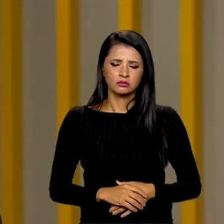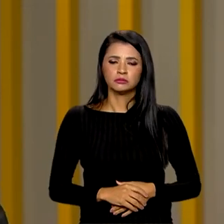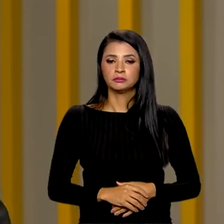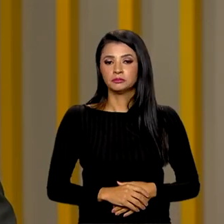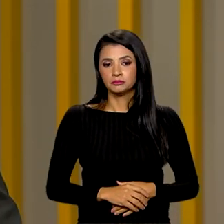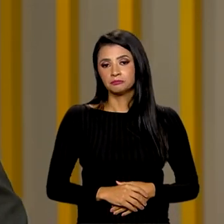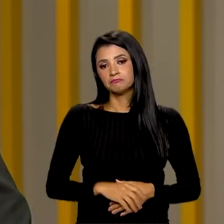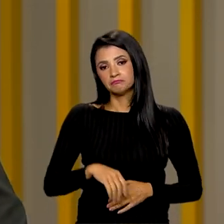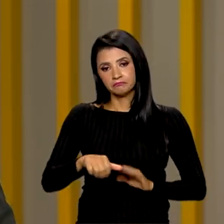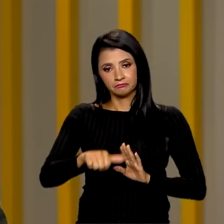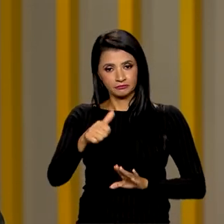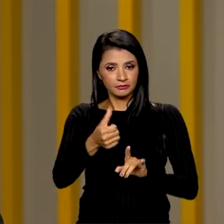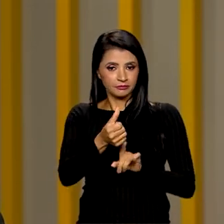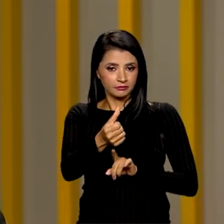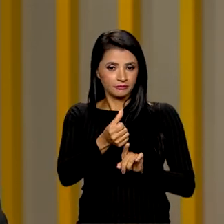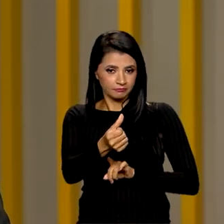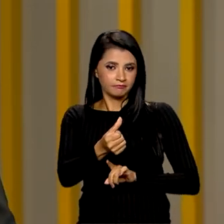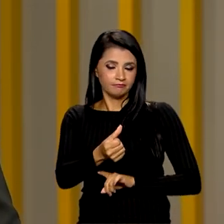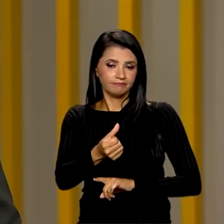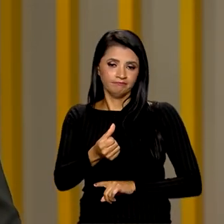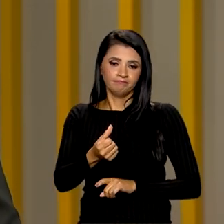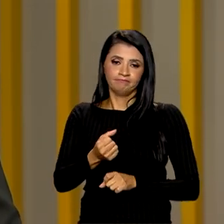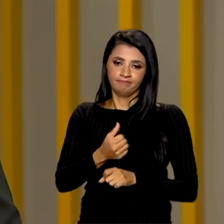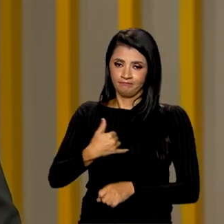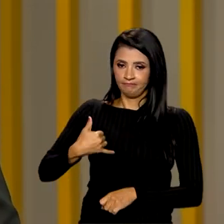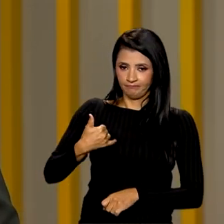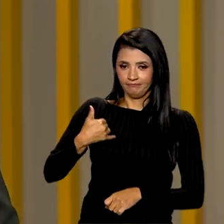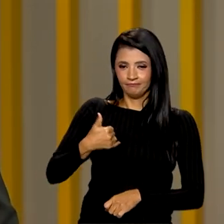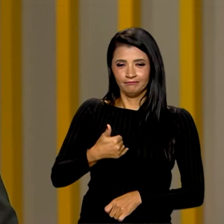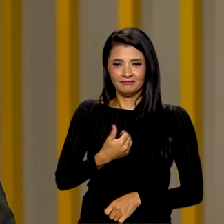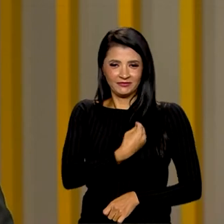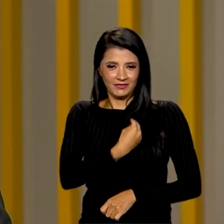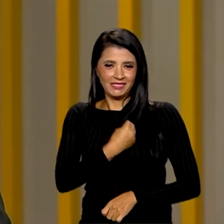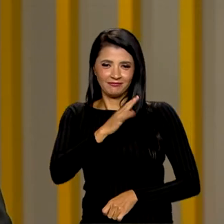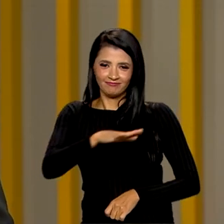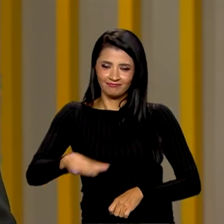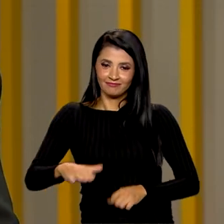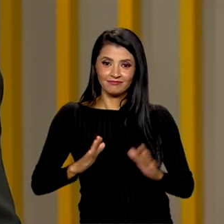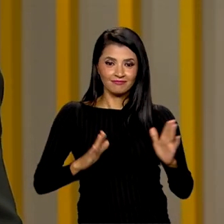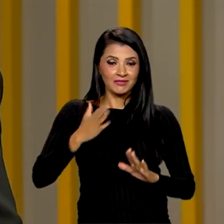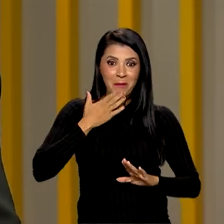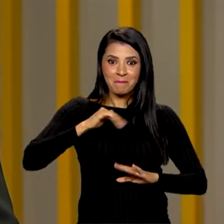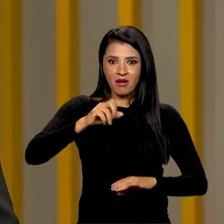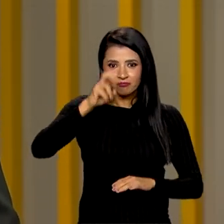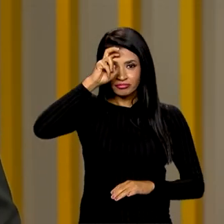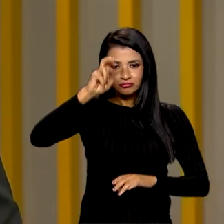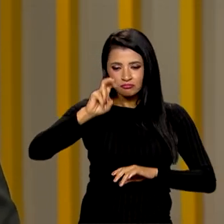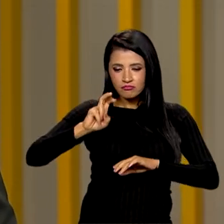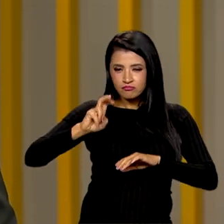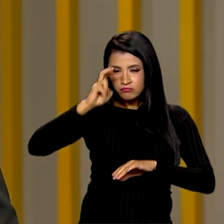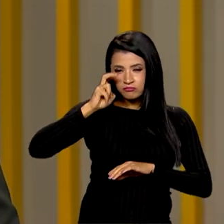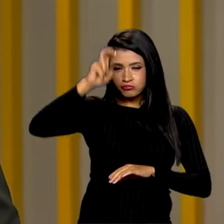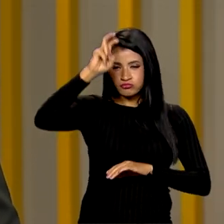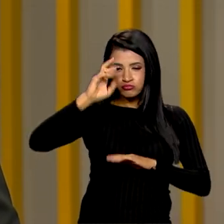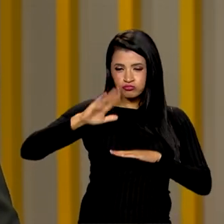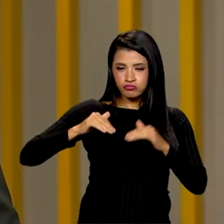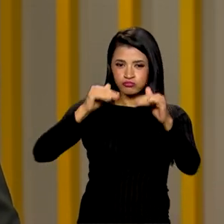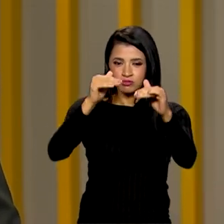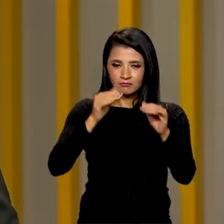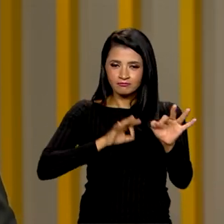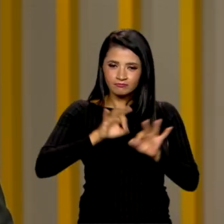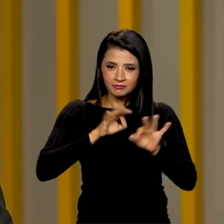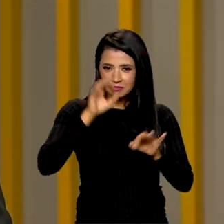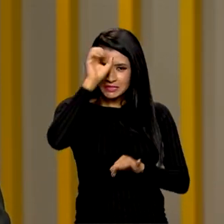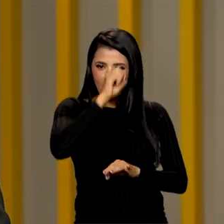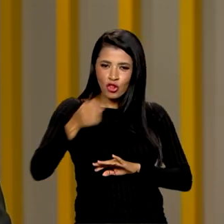os primeiros seis anos de vida de uma criança são período de maior desenvolvimento da inteligência e de preparação para o aprendizado